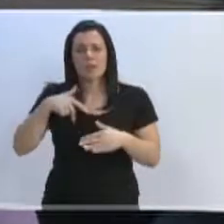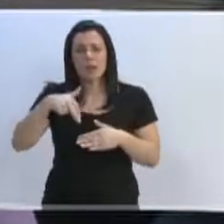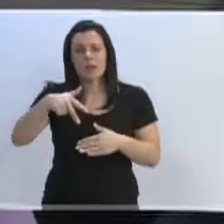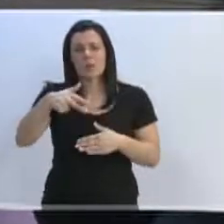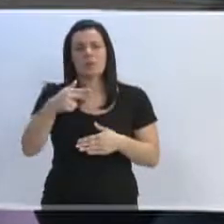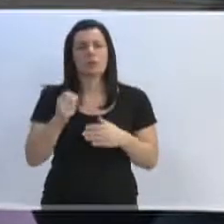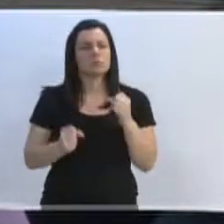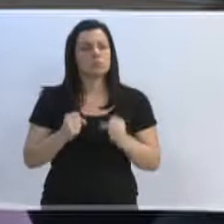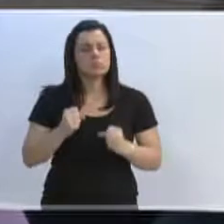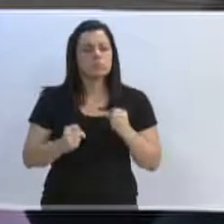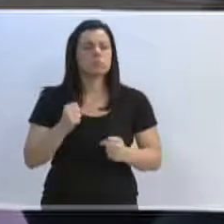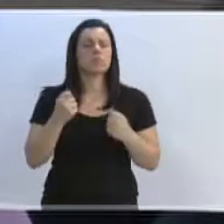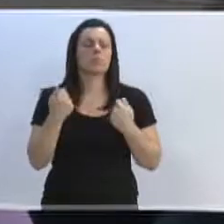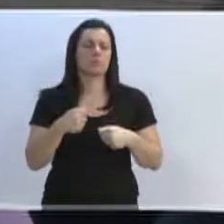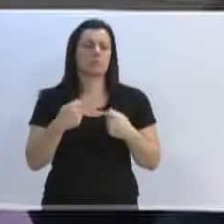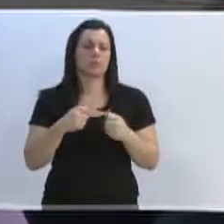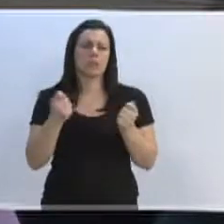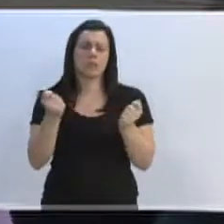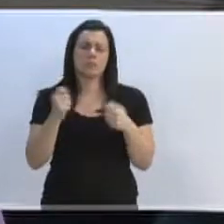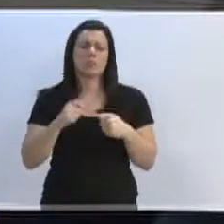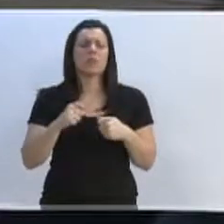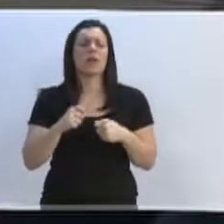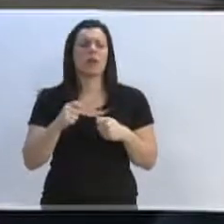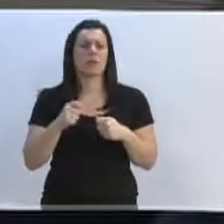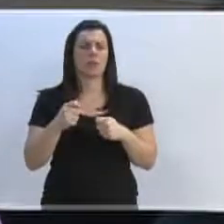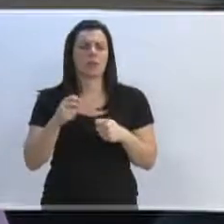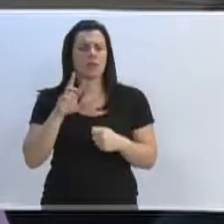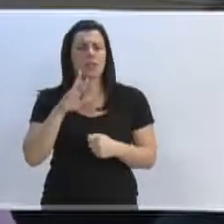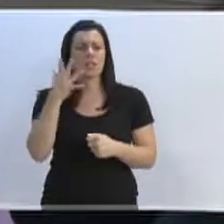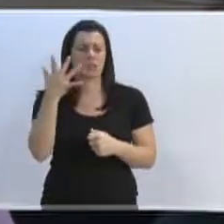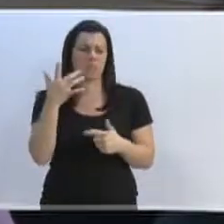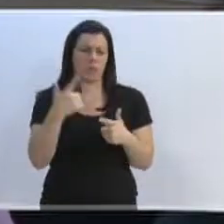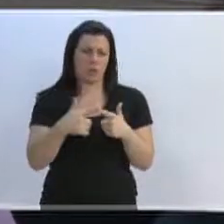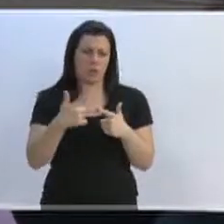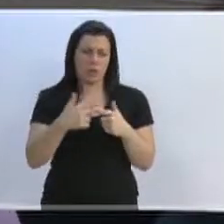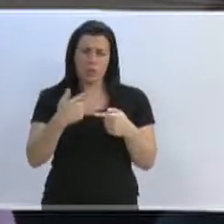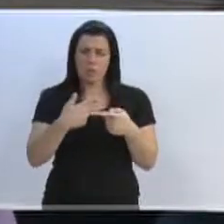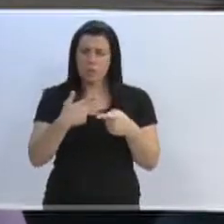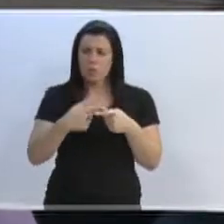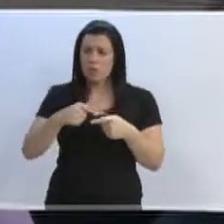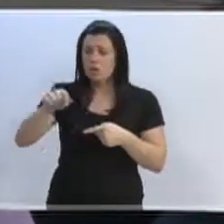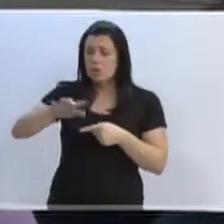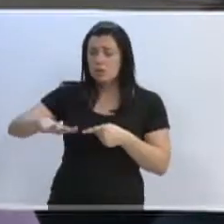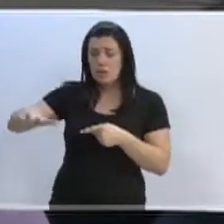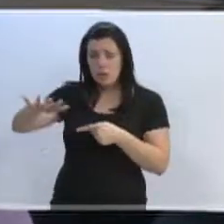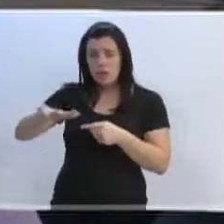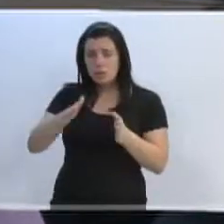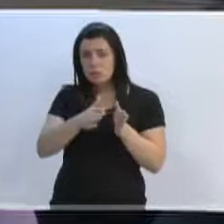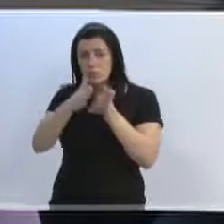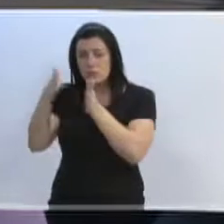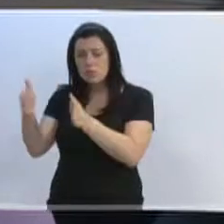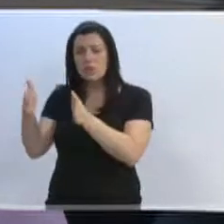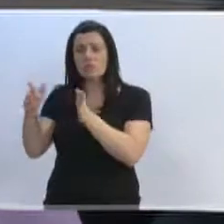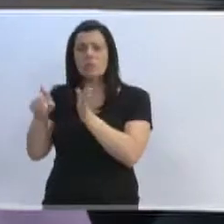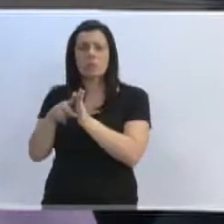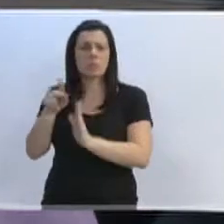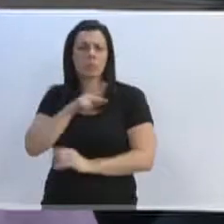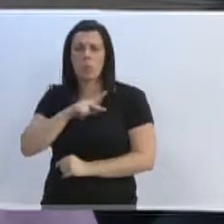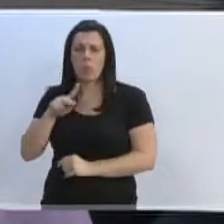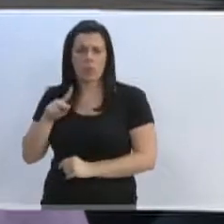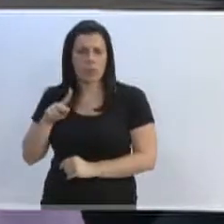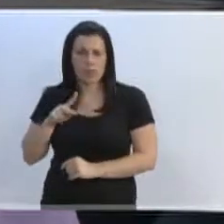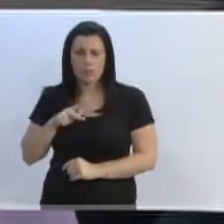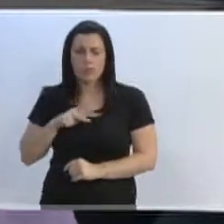vêm do colégio. Eu acho que tem condições mesmo, porque esse terreno à esquerda aqui, próximo, é um terreno público, já fica até mais fácil para o município. E